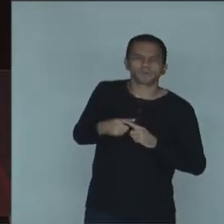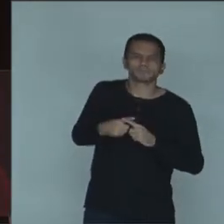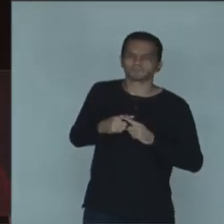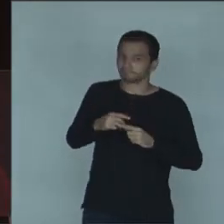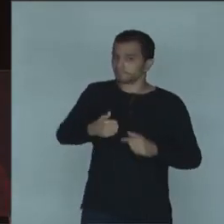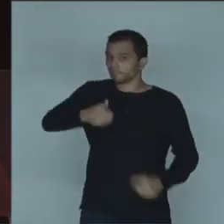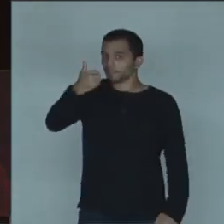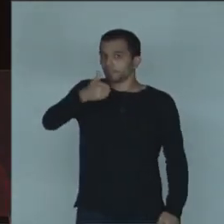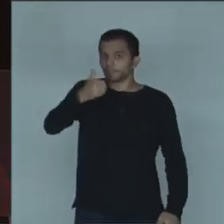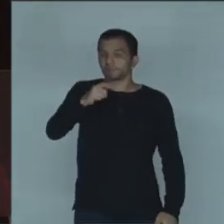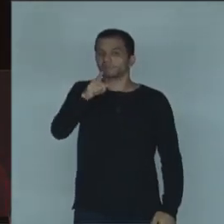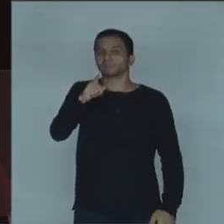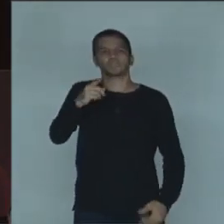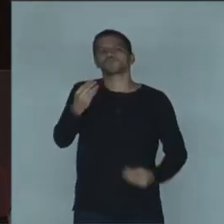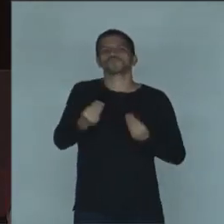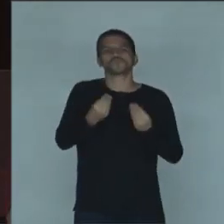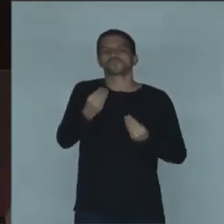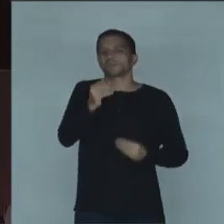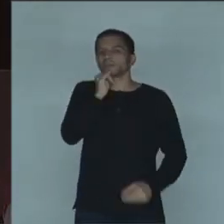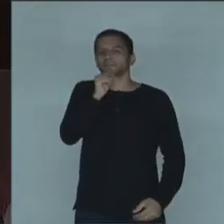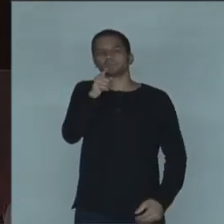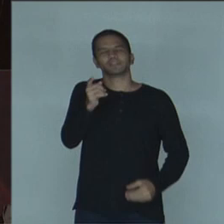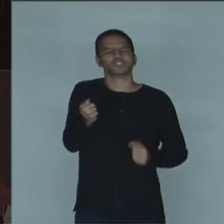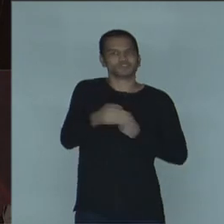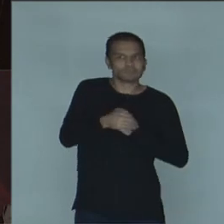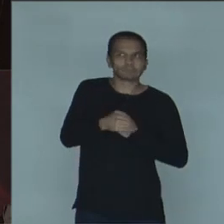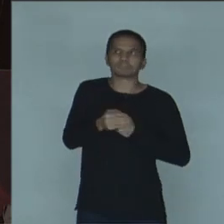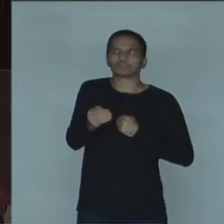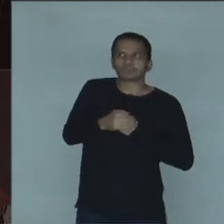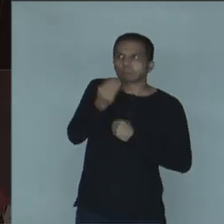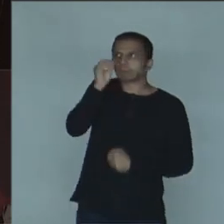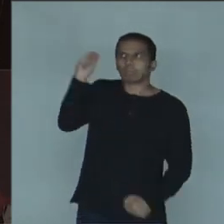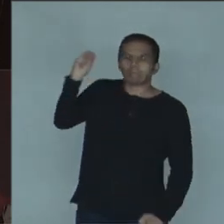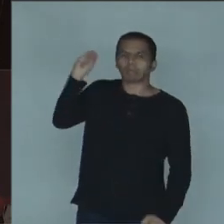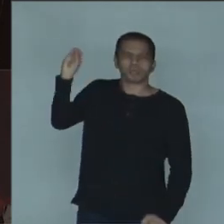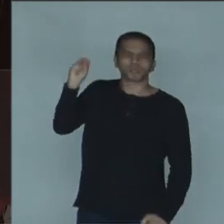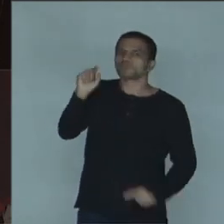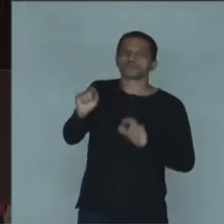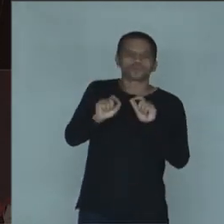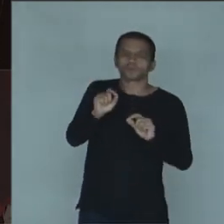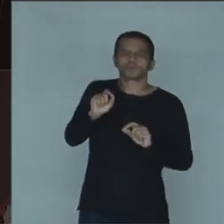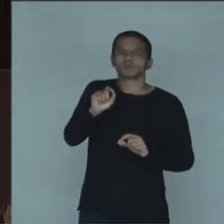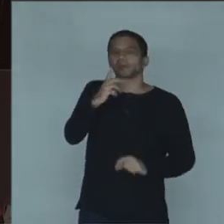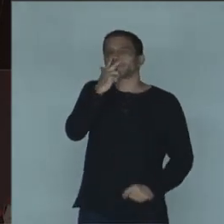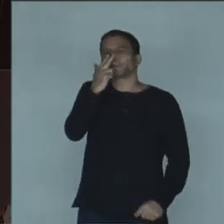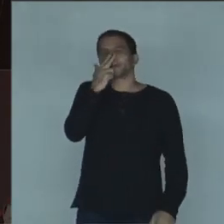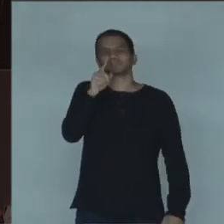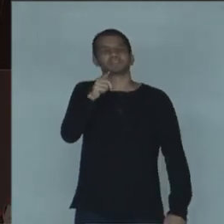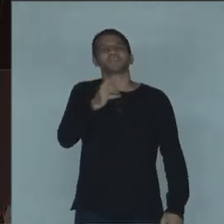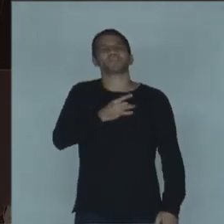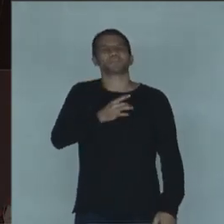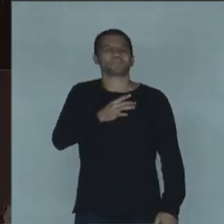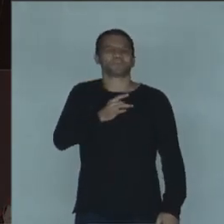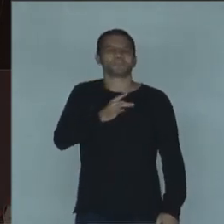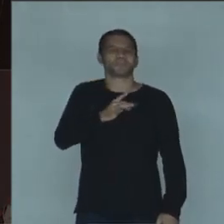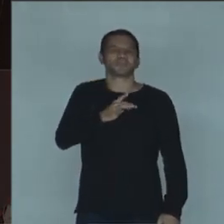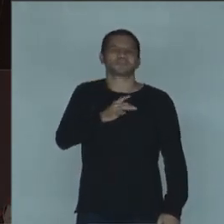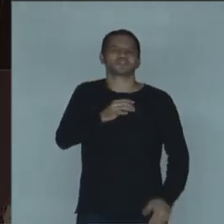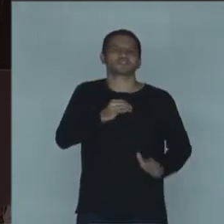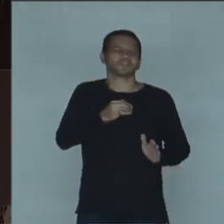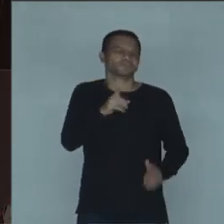vive como se Deus não existisse você se esconde de Deus é o medo de assumir sua real condição